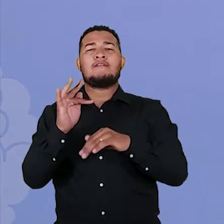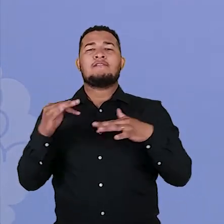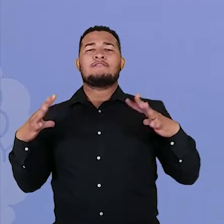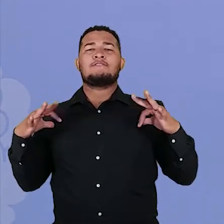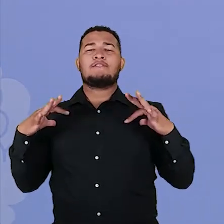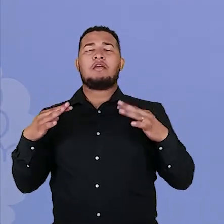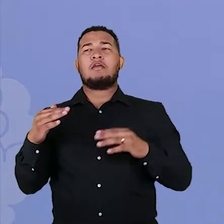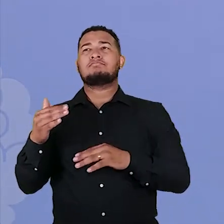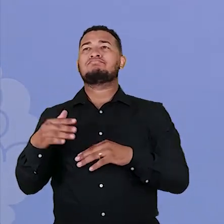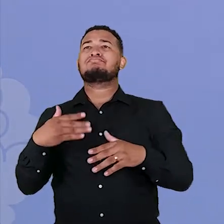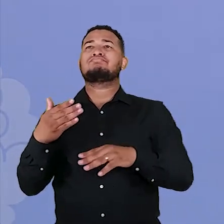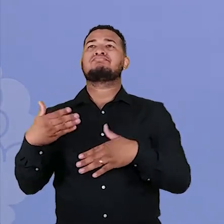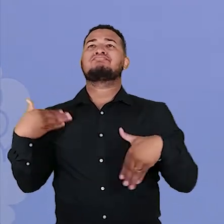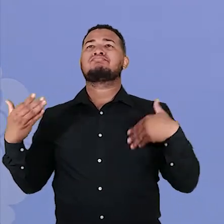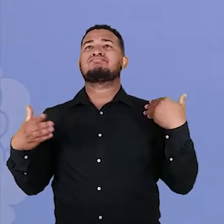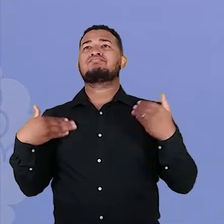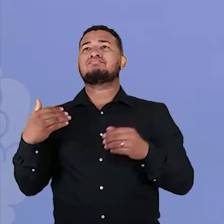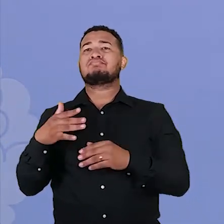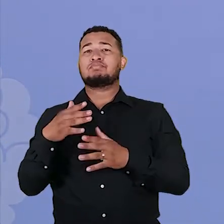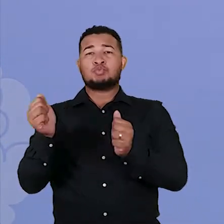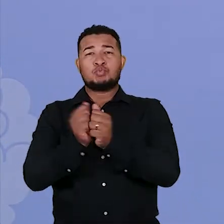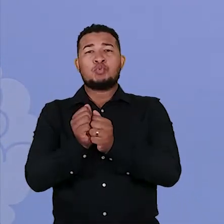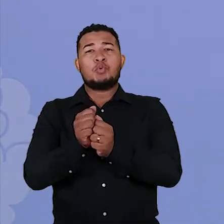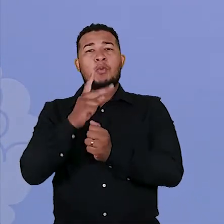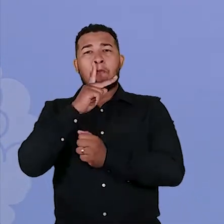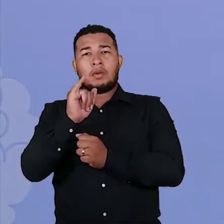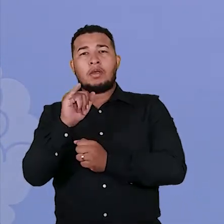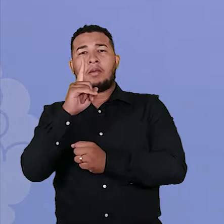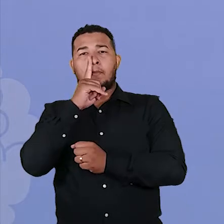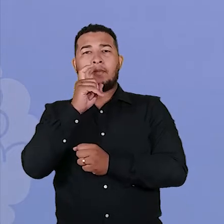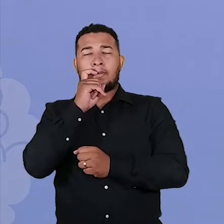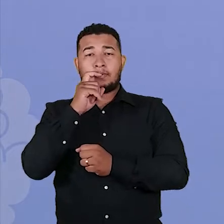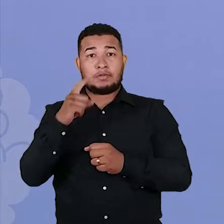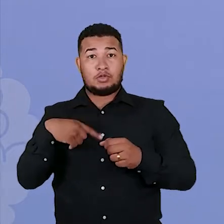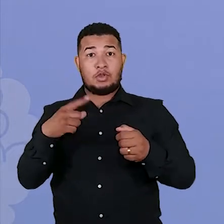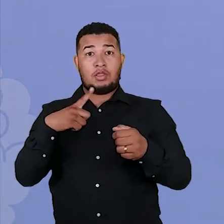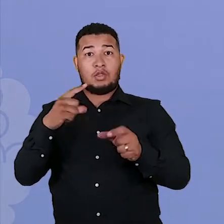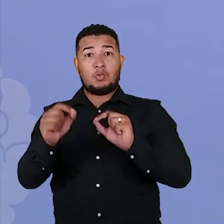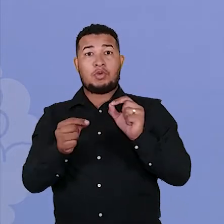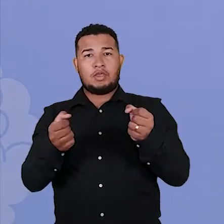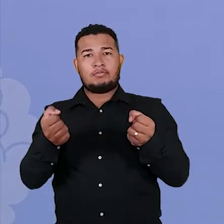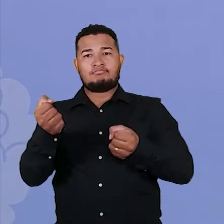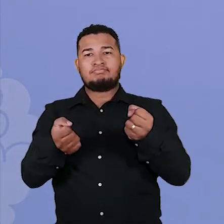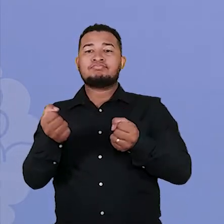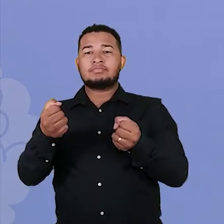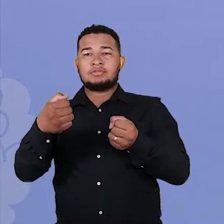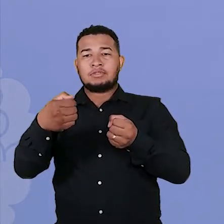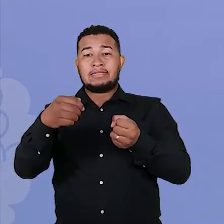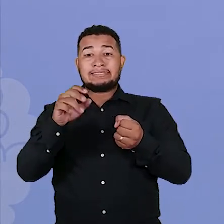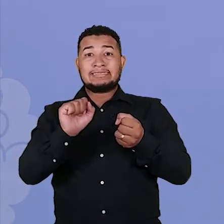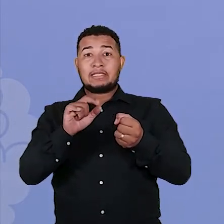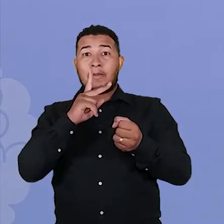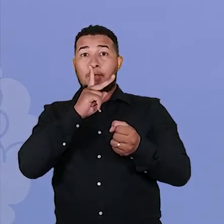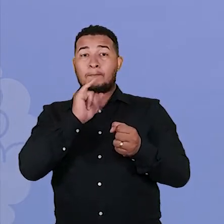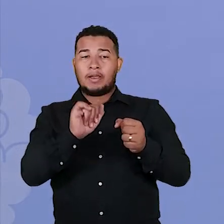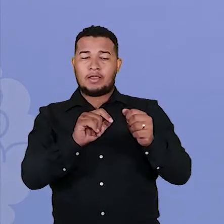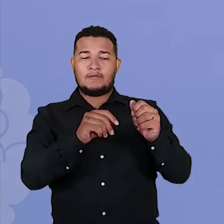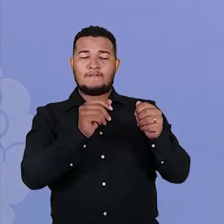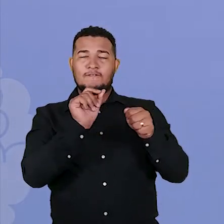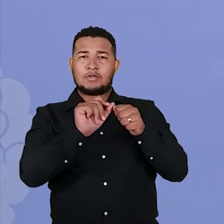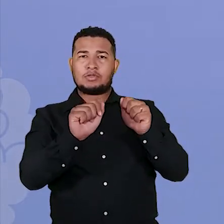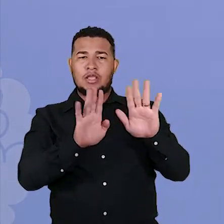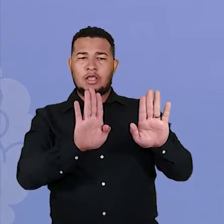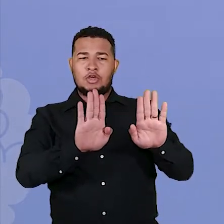né? Você entra lá no carro com seus pais e você está na garagem. Quando o seu pai